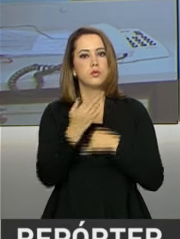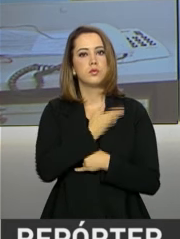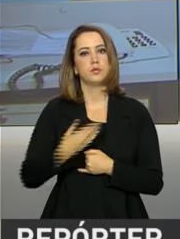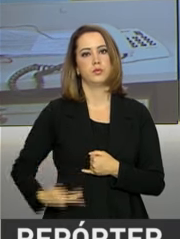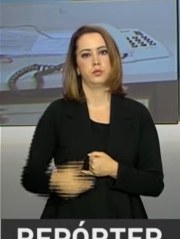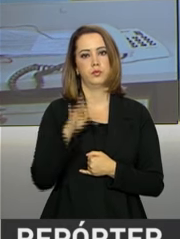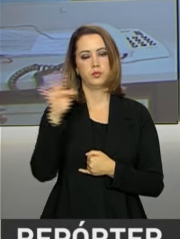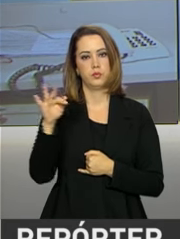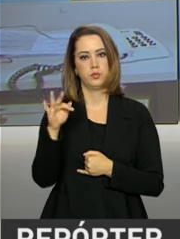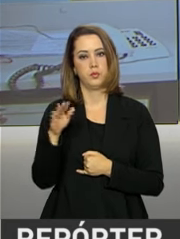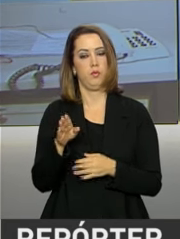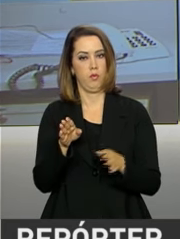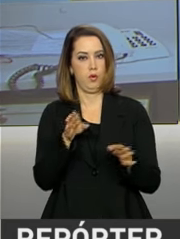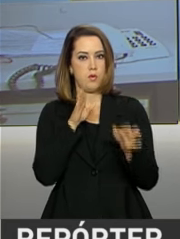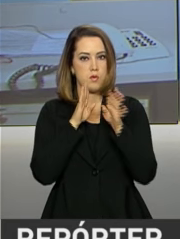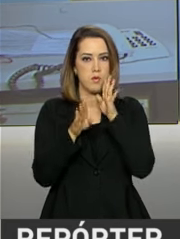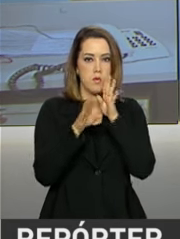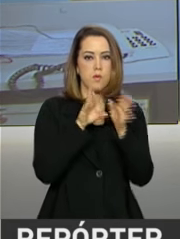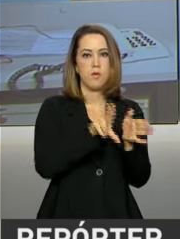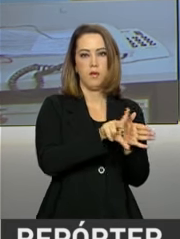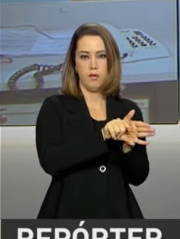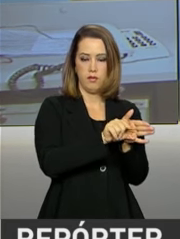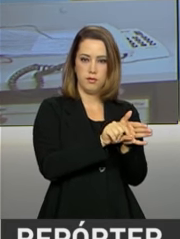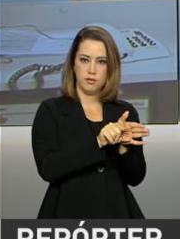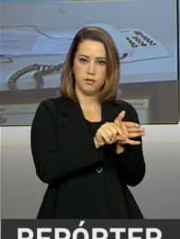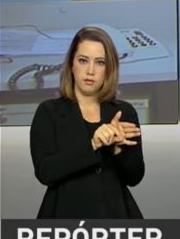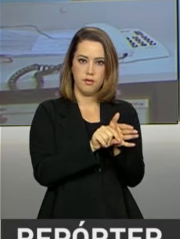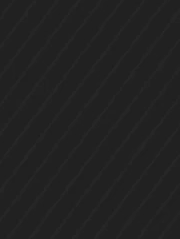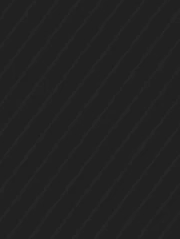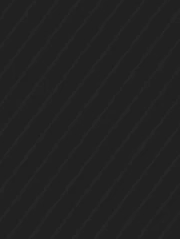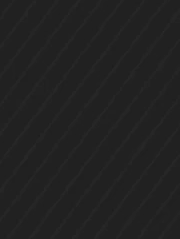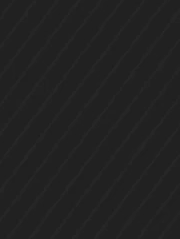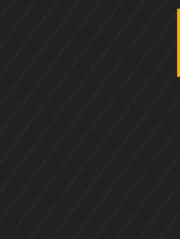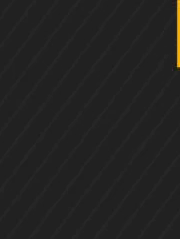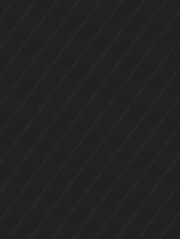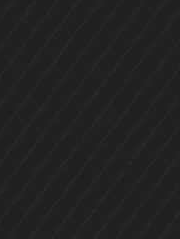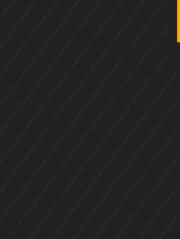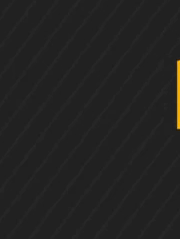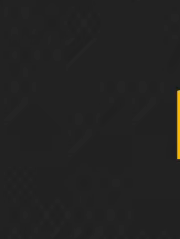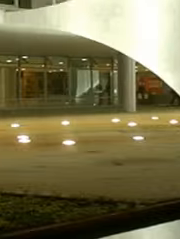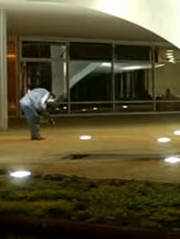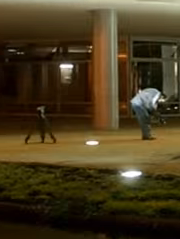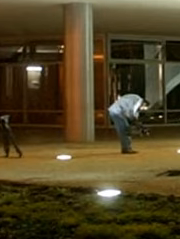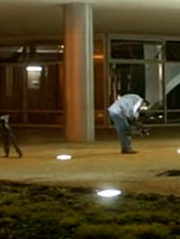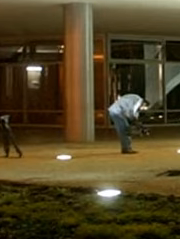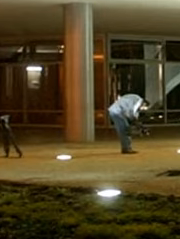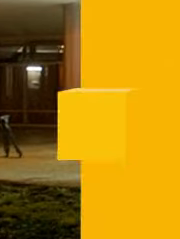governo federal. Acompanhe também as novidades em nossas redes sociais.